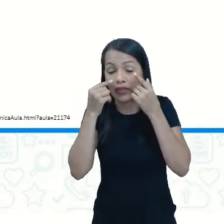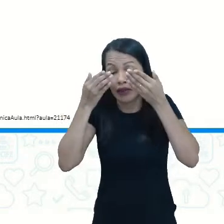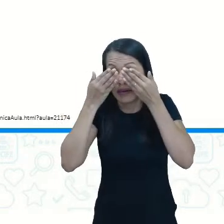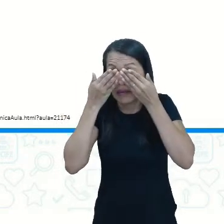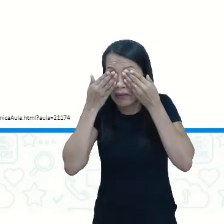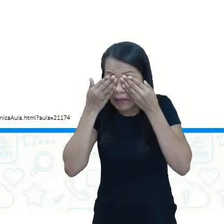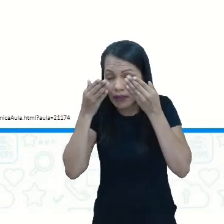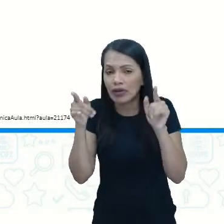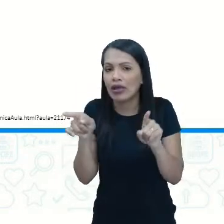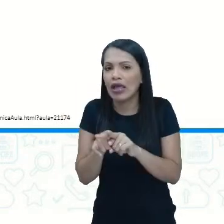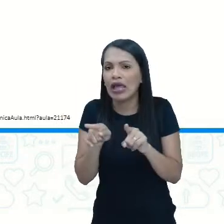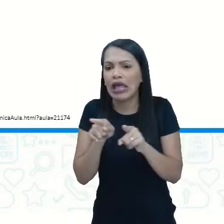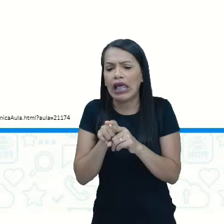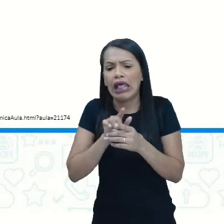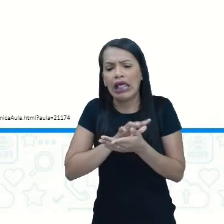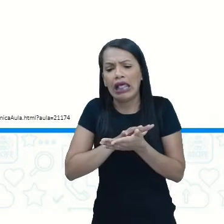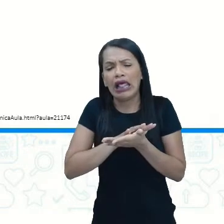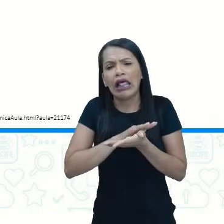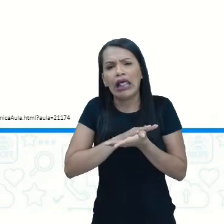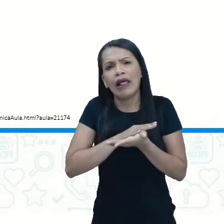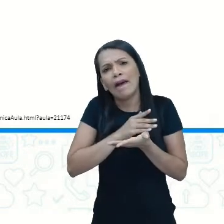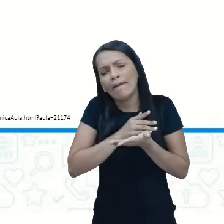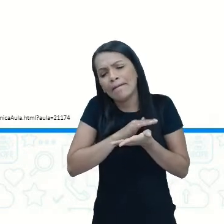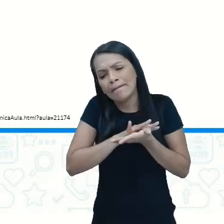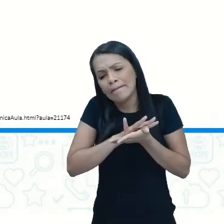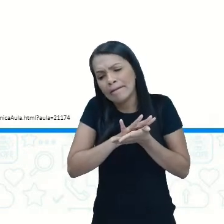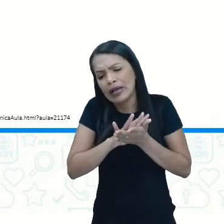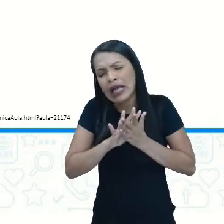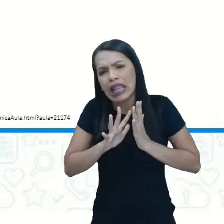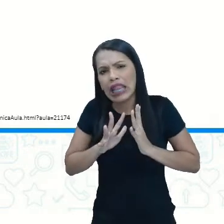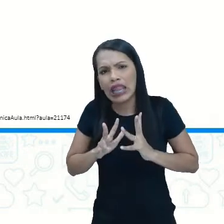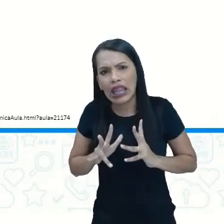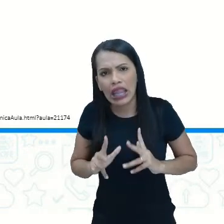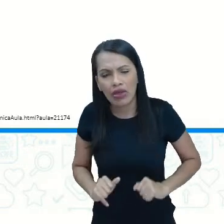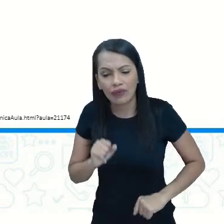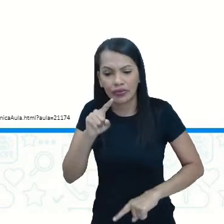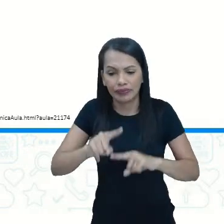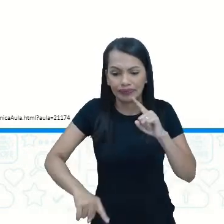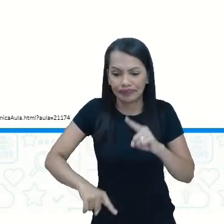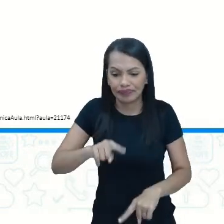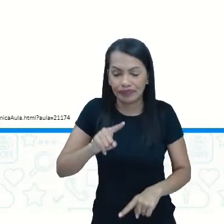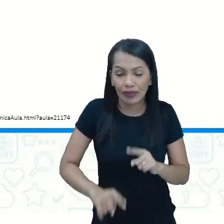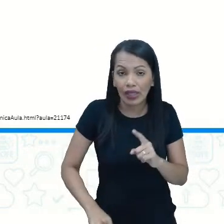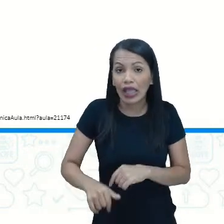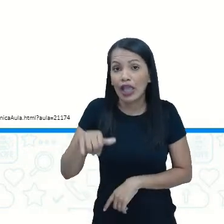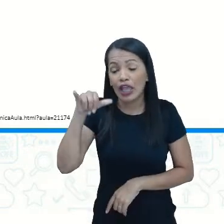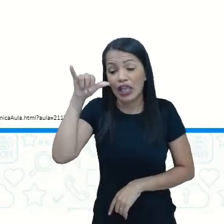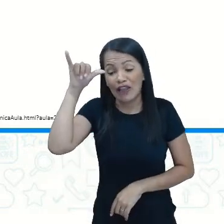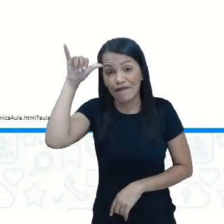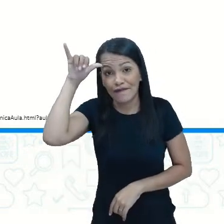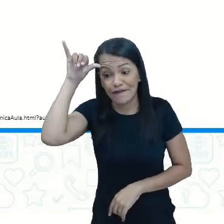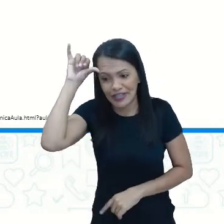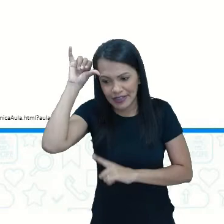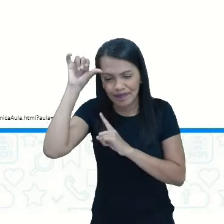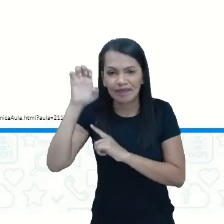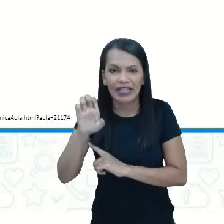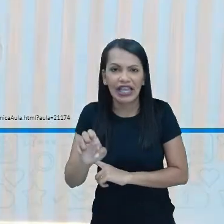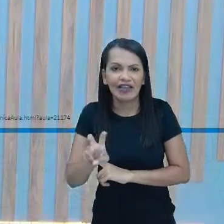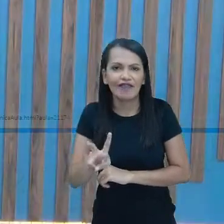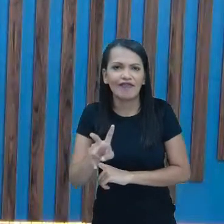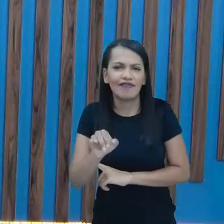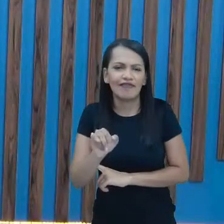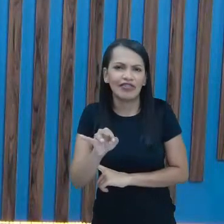os objetos. Perceberam? Evite a proximidade com as pessoas. Gente,